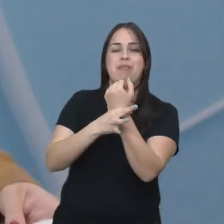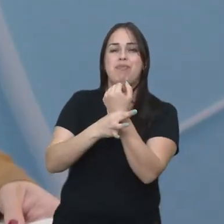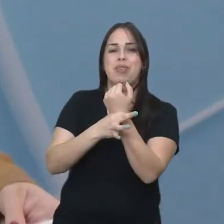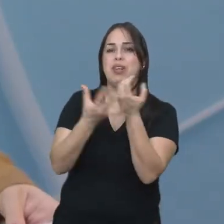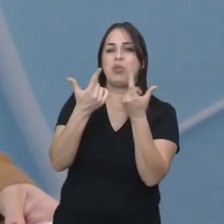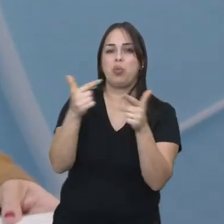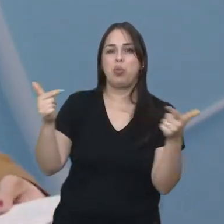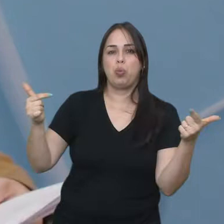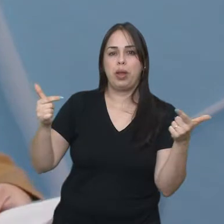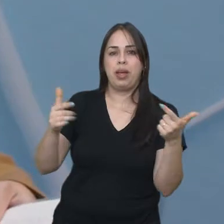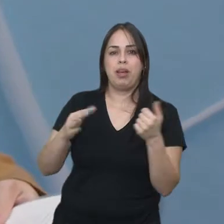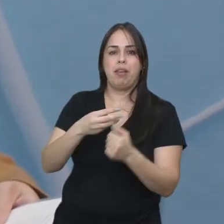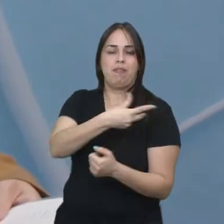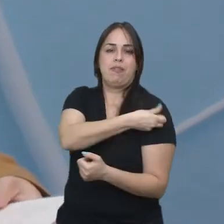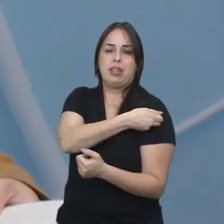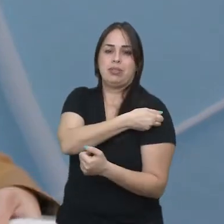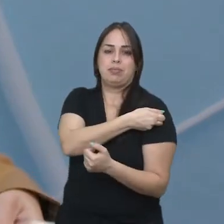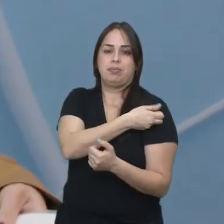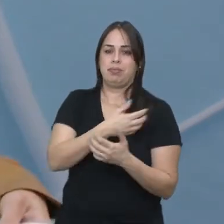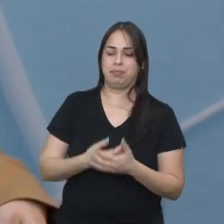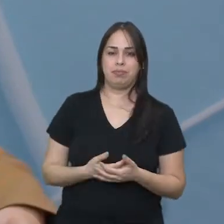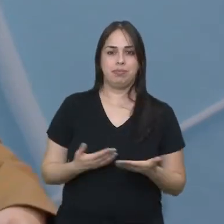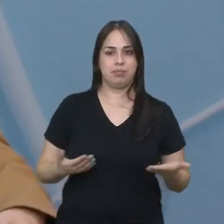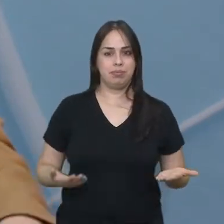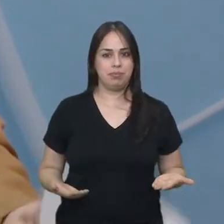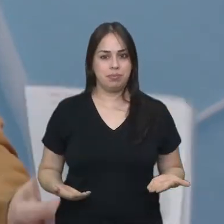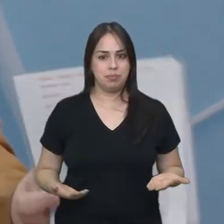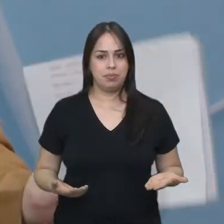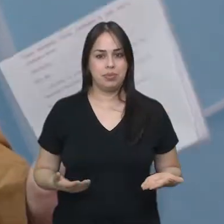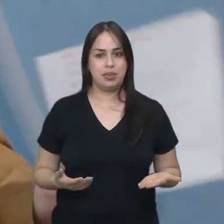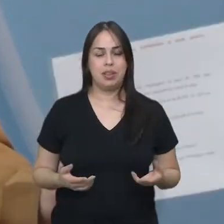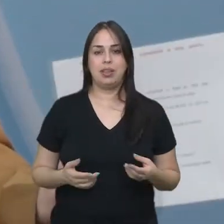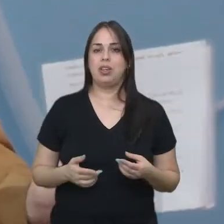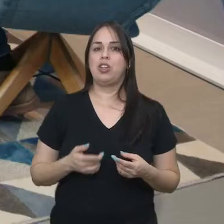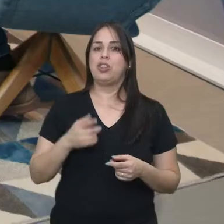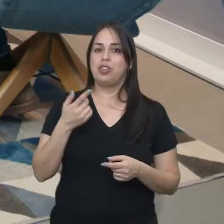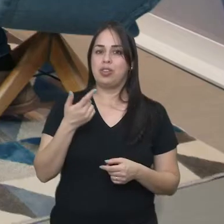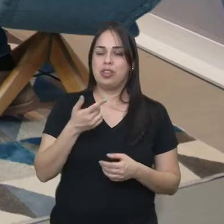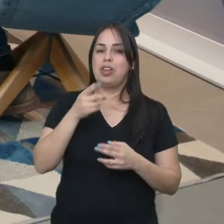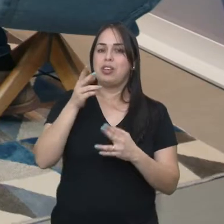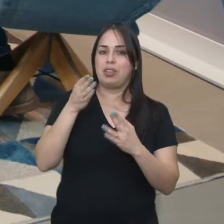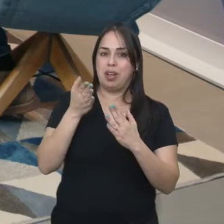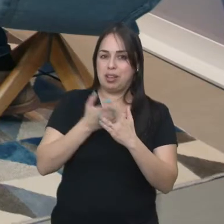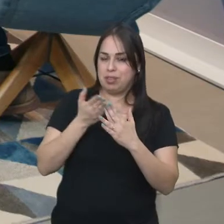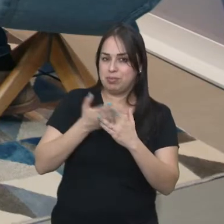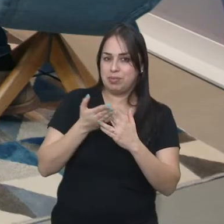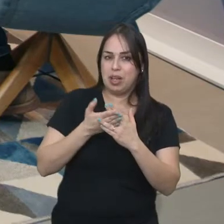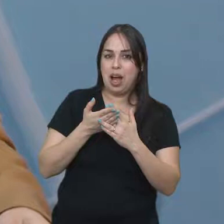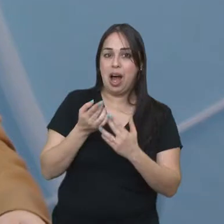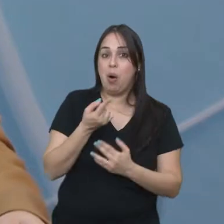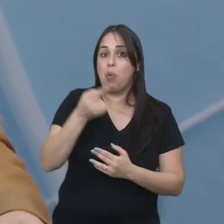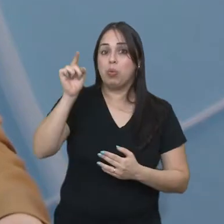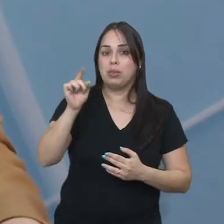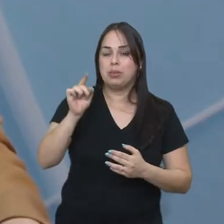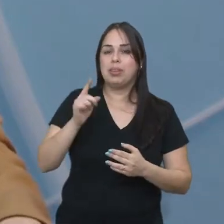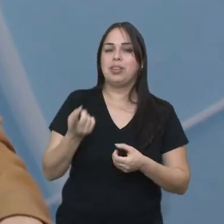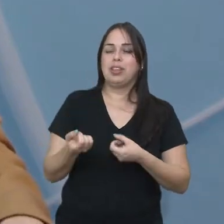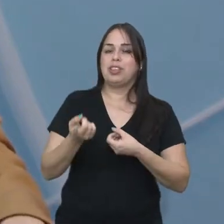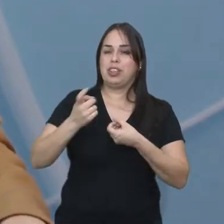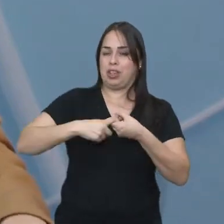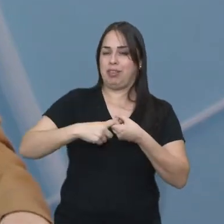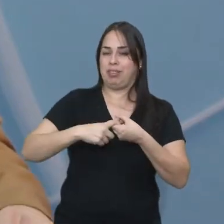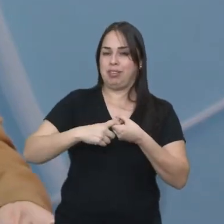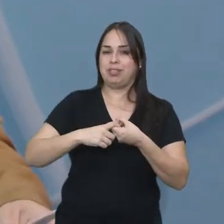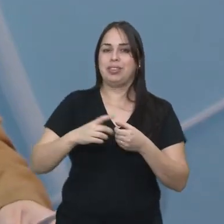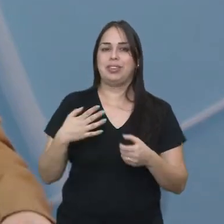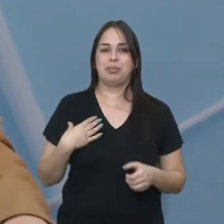gente está vivenciando. Sem dúvida. Bom, a gente vai fazer mais uma pausa, a última de hoje, e já a gente está de